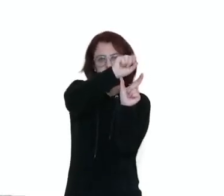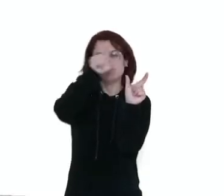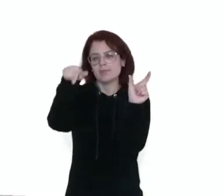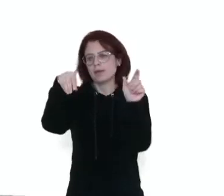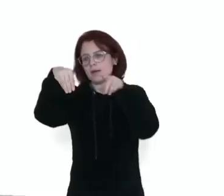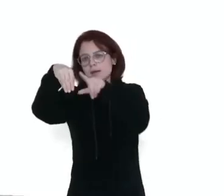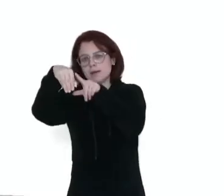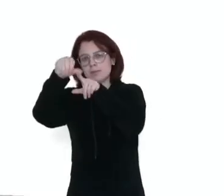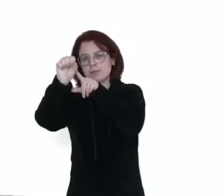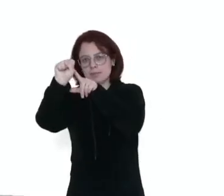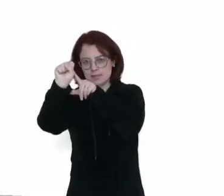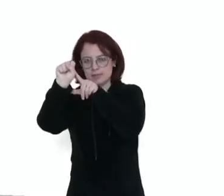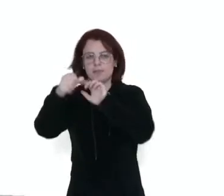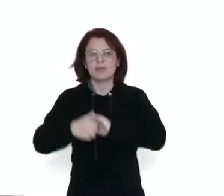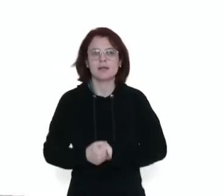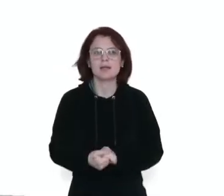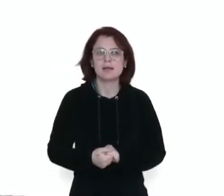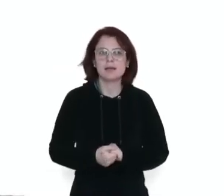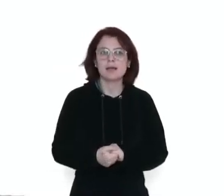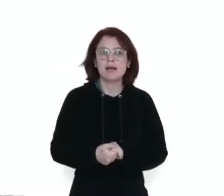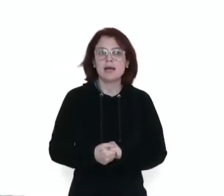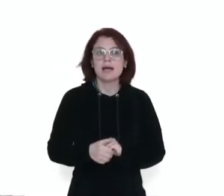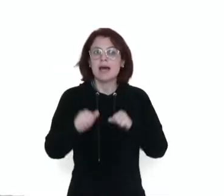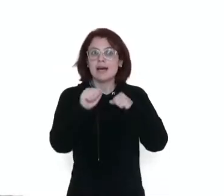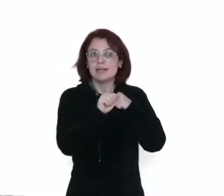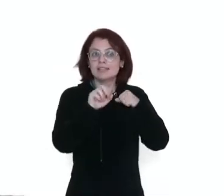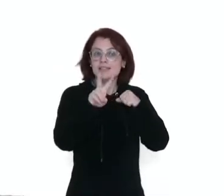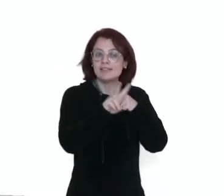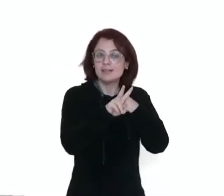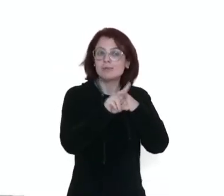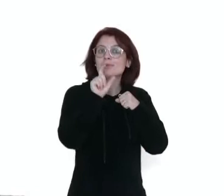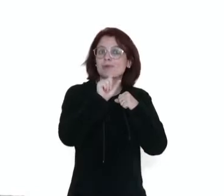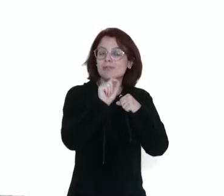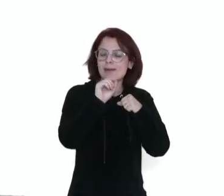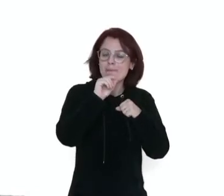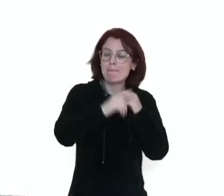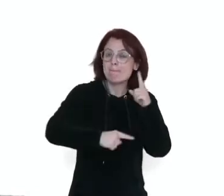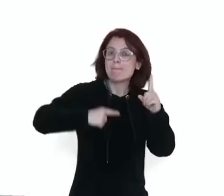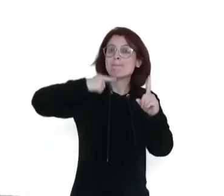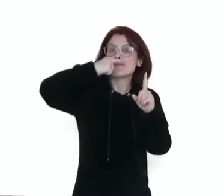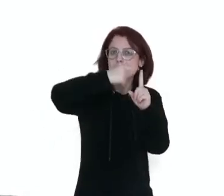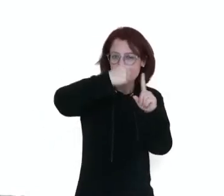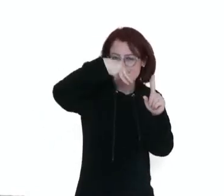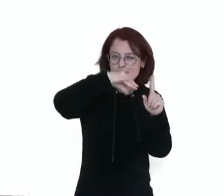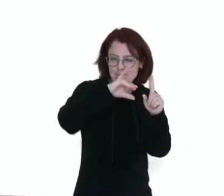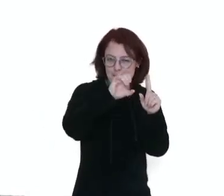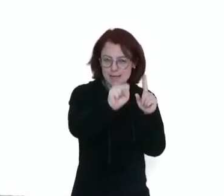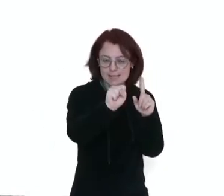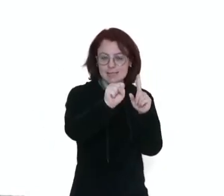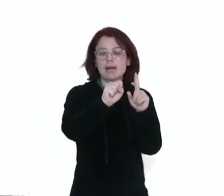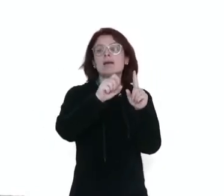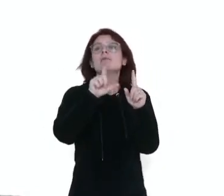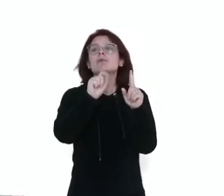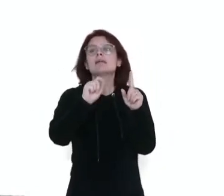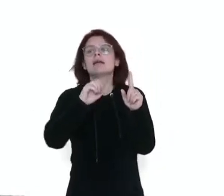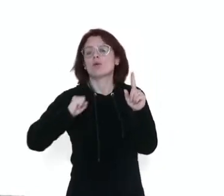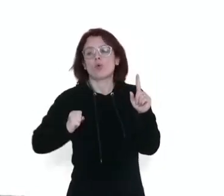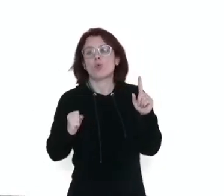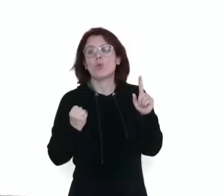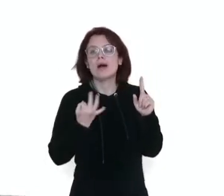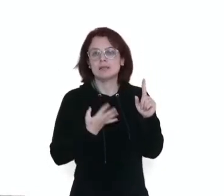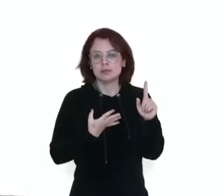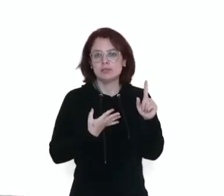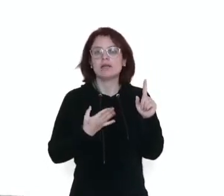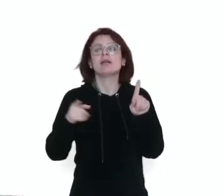Então, vejam, o advérbio mais é empregado para indicar intensidade ou quantidade. Intensidade,